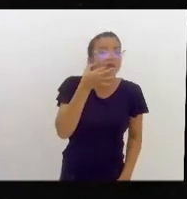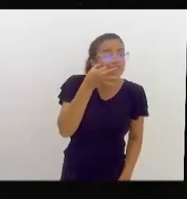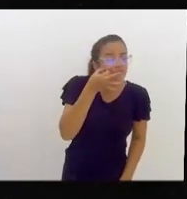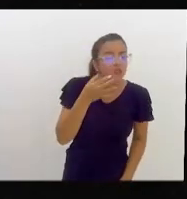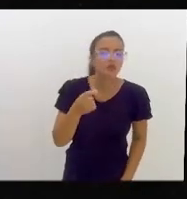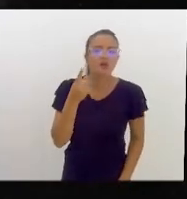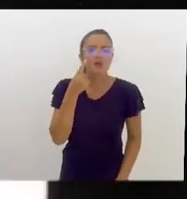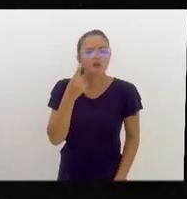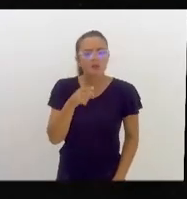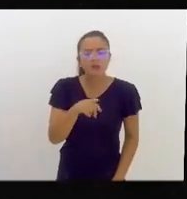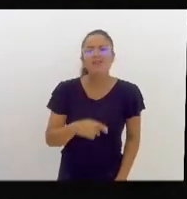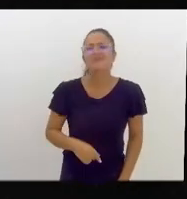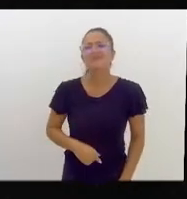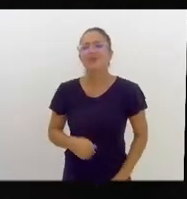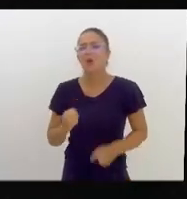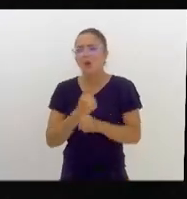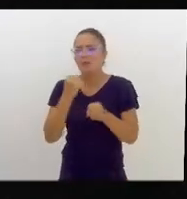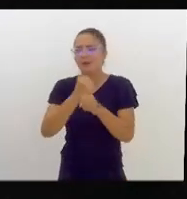estava realizando.